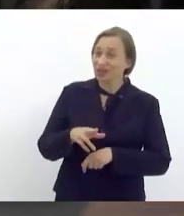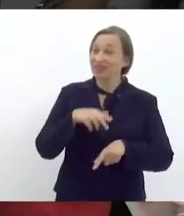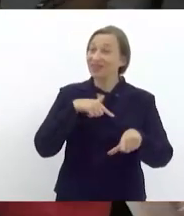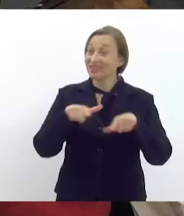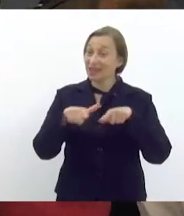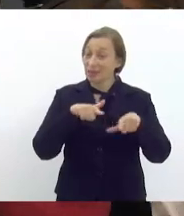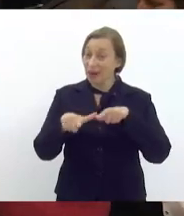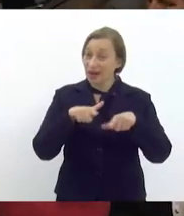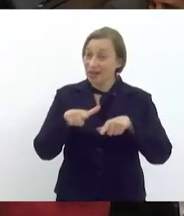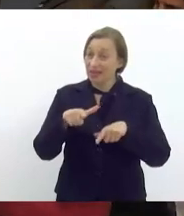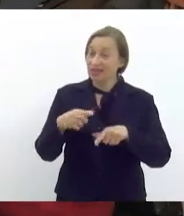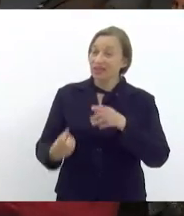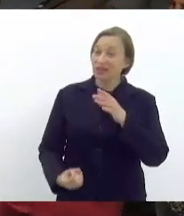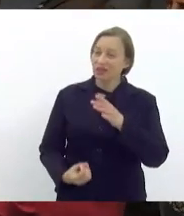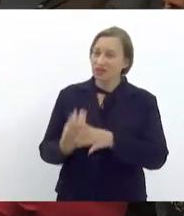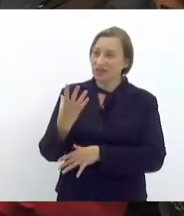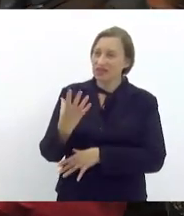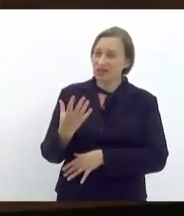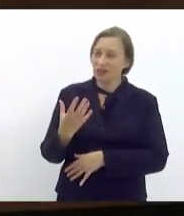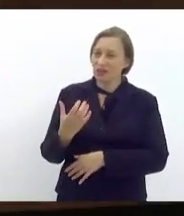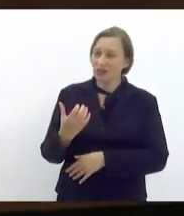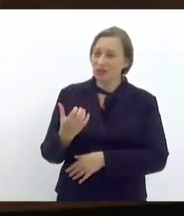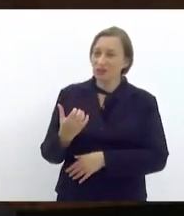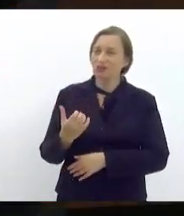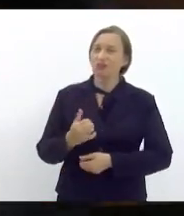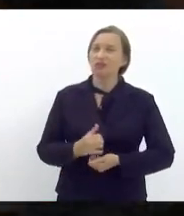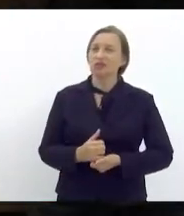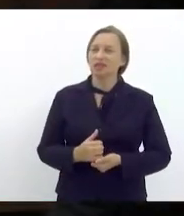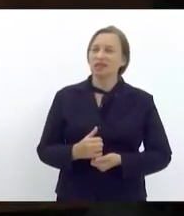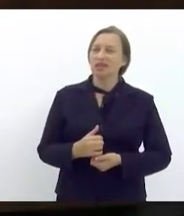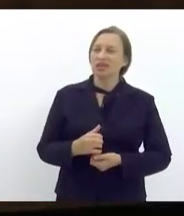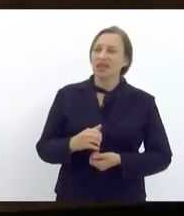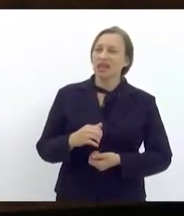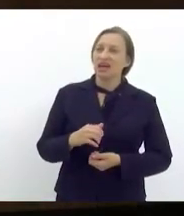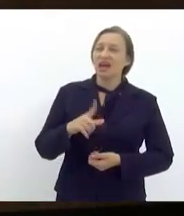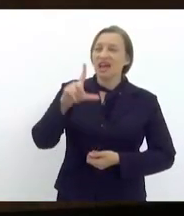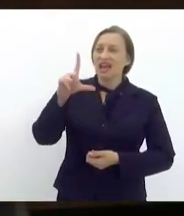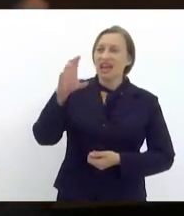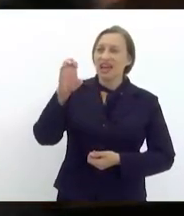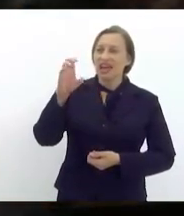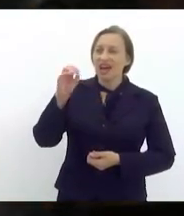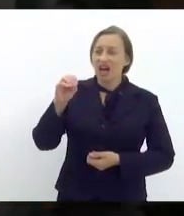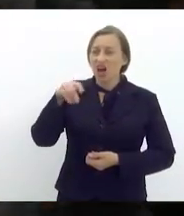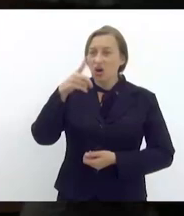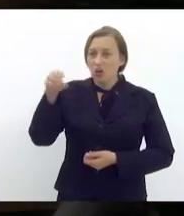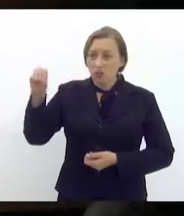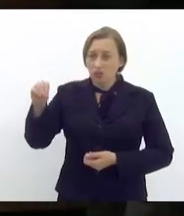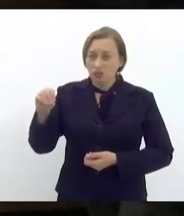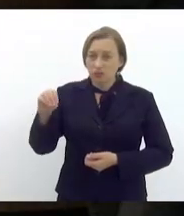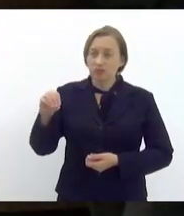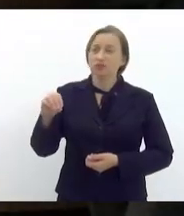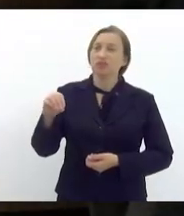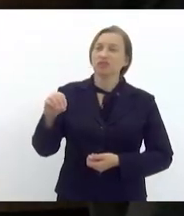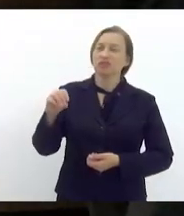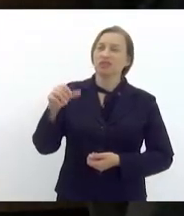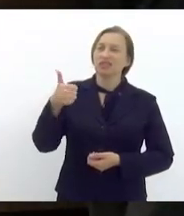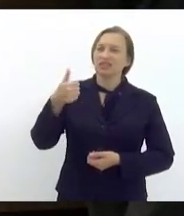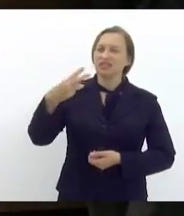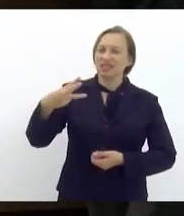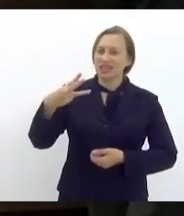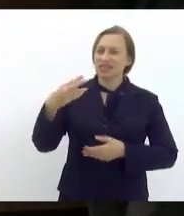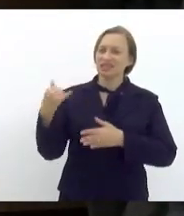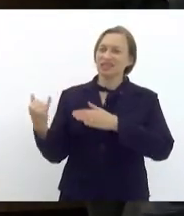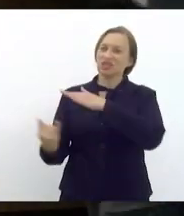na fundação Leão 13 e a fundação Leão 13 que nos socorre quando nós mais